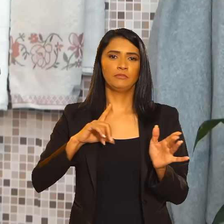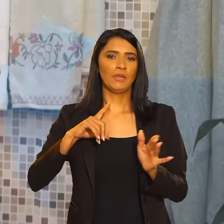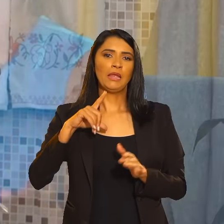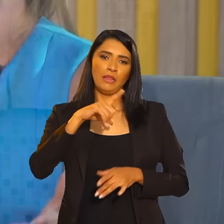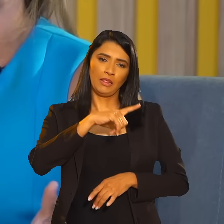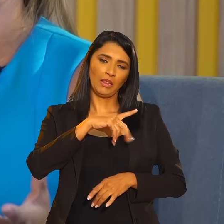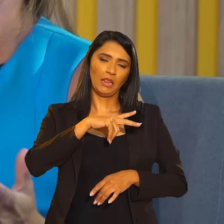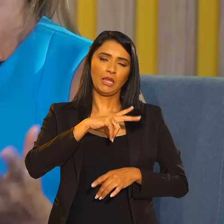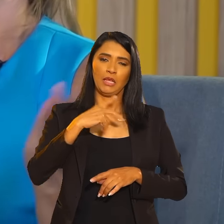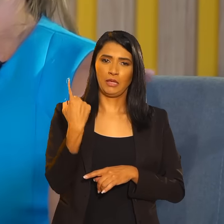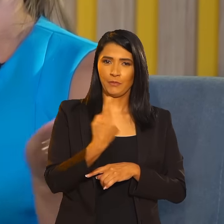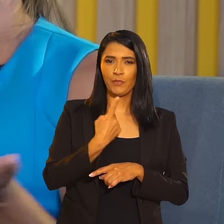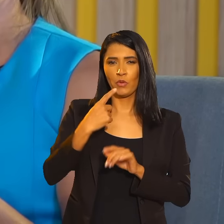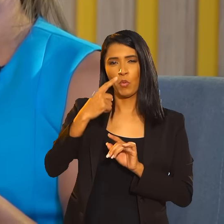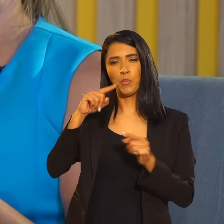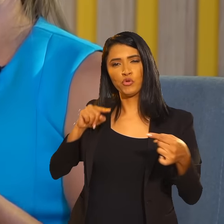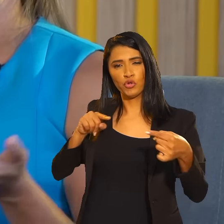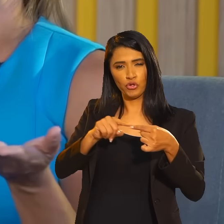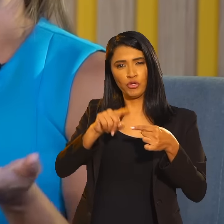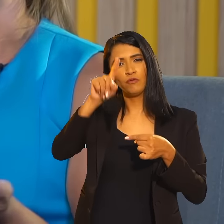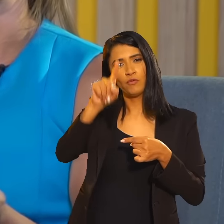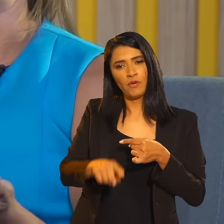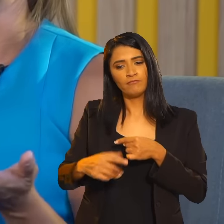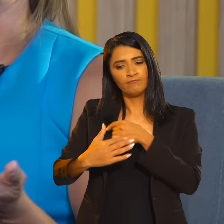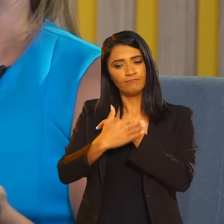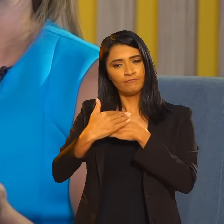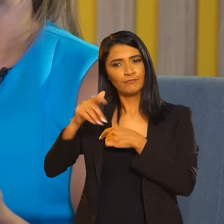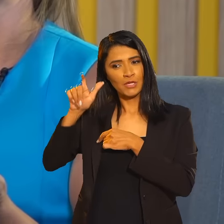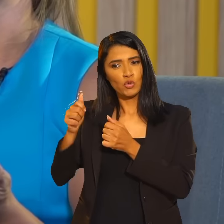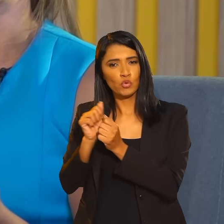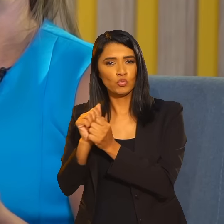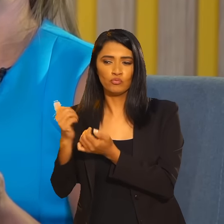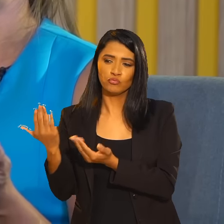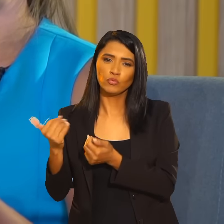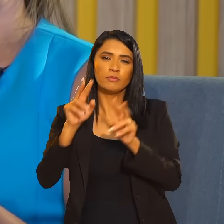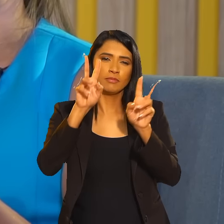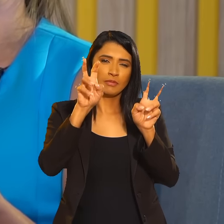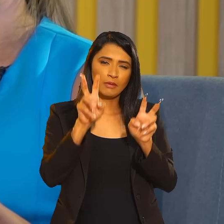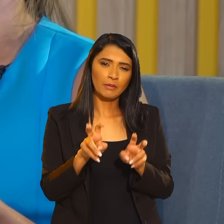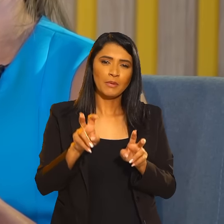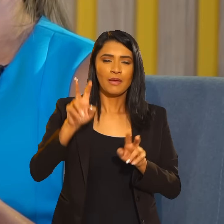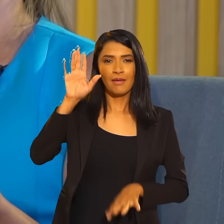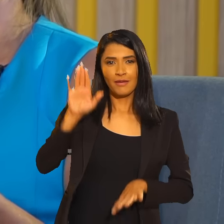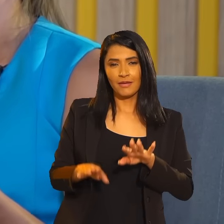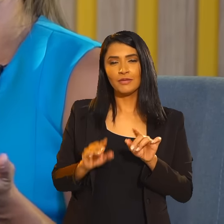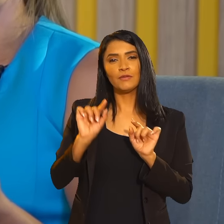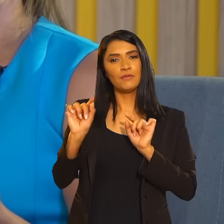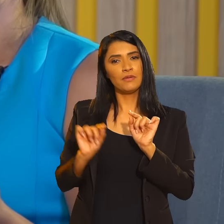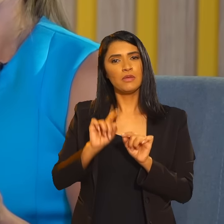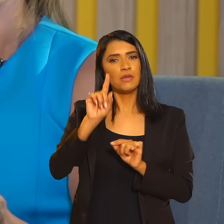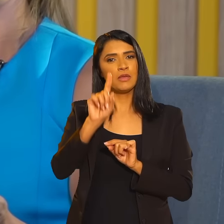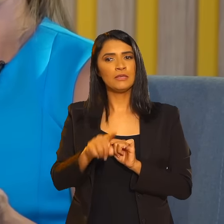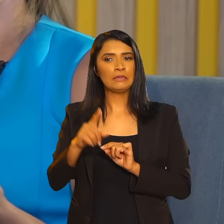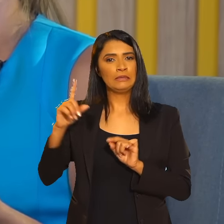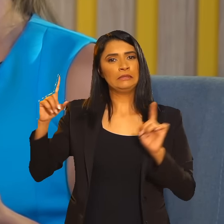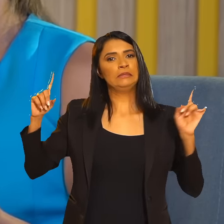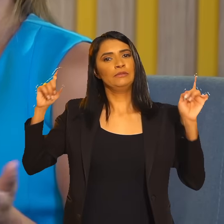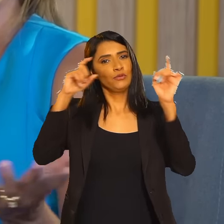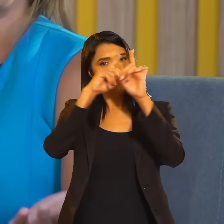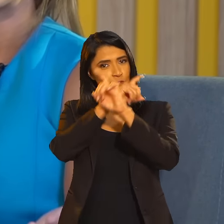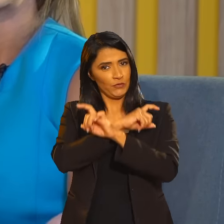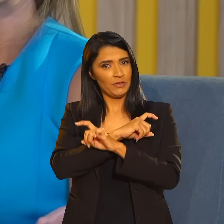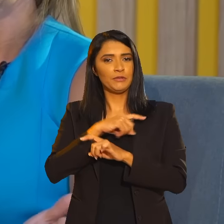nenhuma privacidade. E o objetivo do programa é justamente conversar com os jovens sobre temas que muitas vezes são